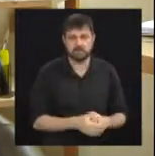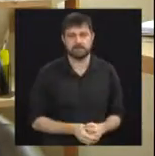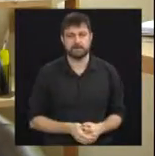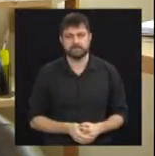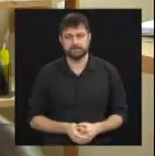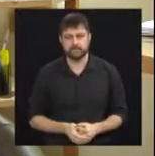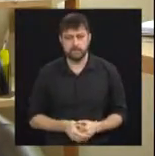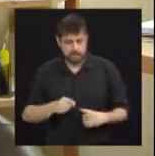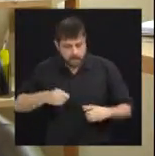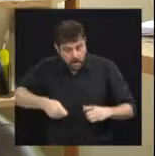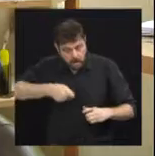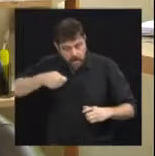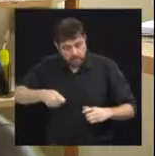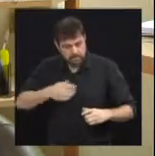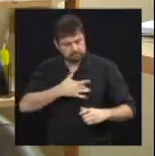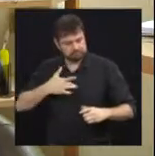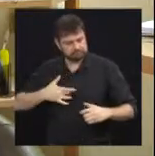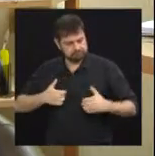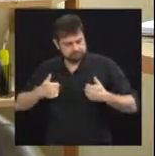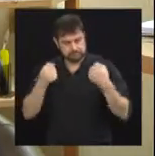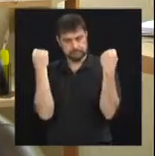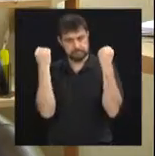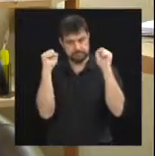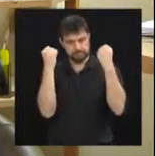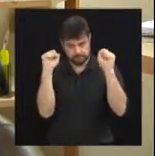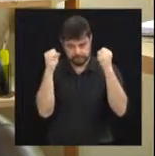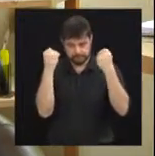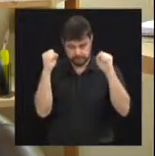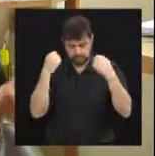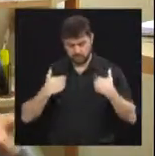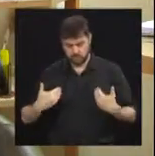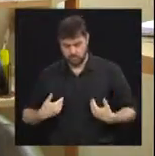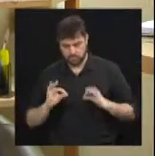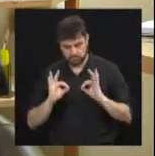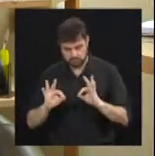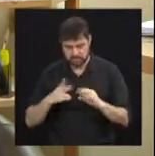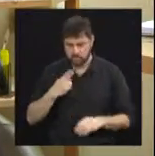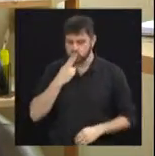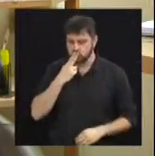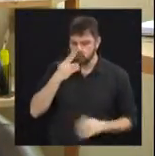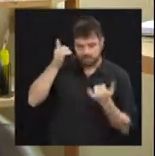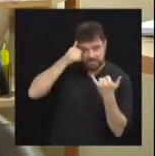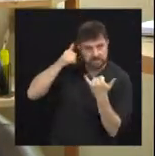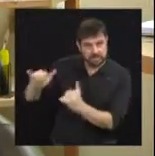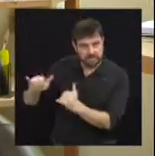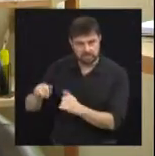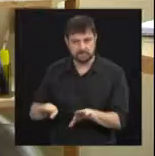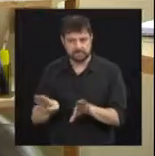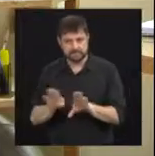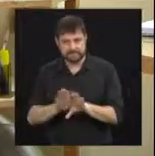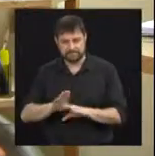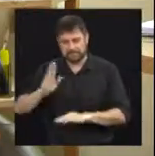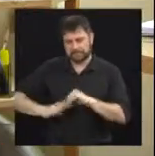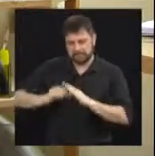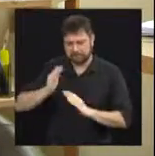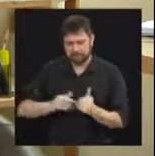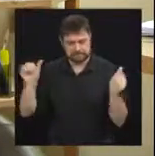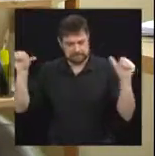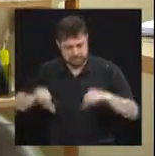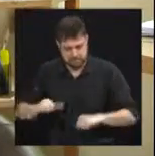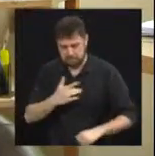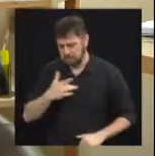Então, uma alimentação saudável, prática de atividade física, evitar o tabagismo, evitar hábitos que possam ser